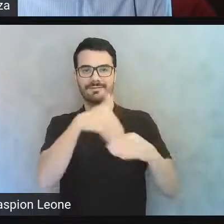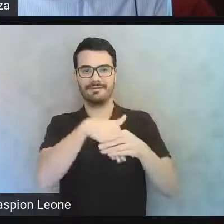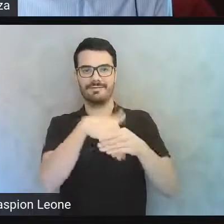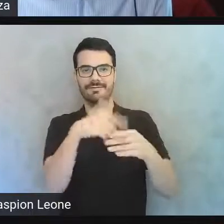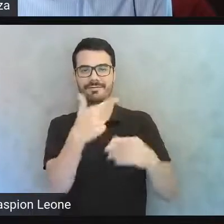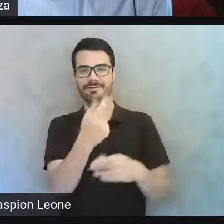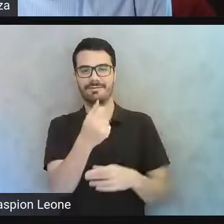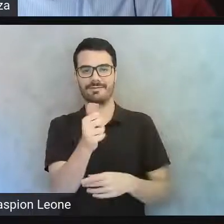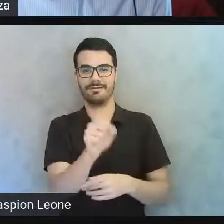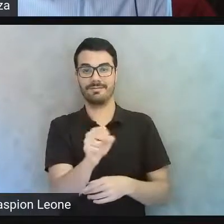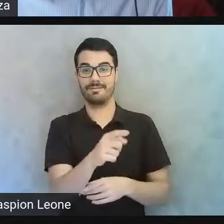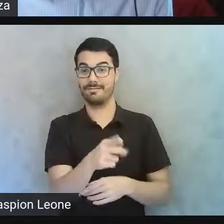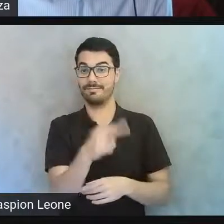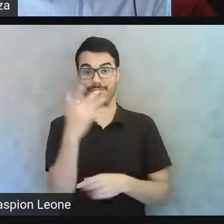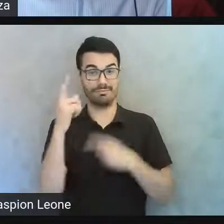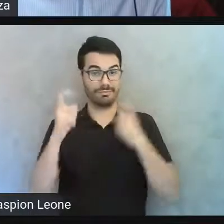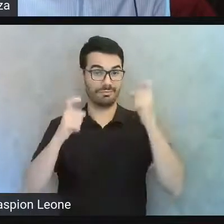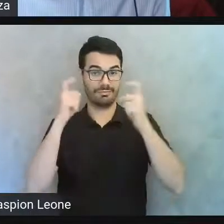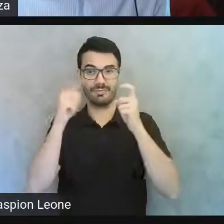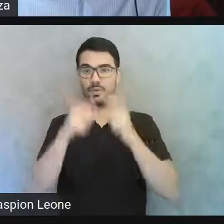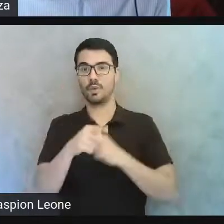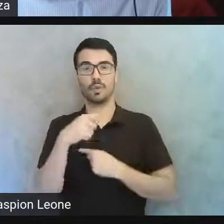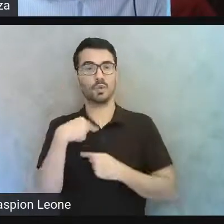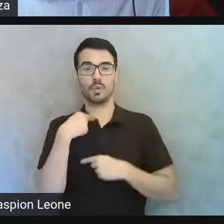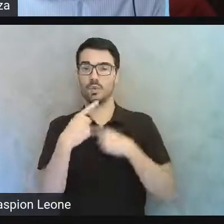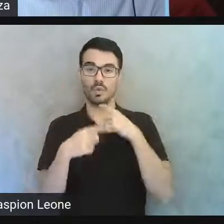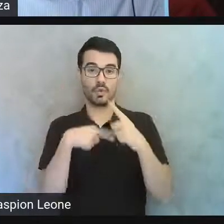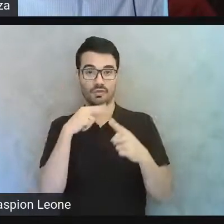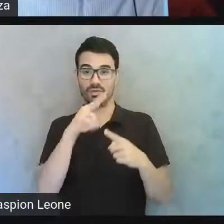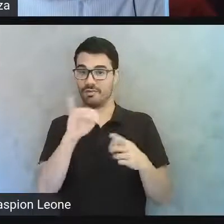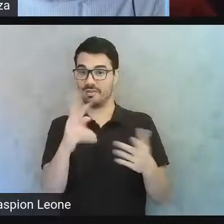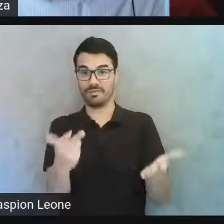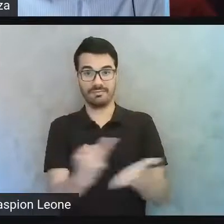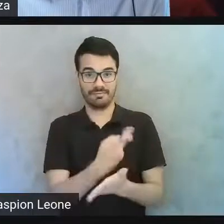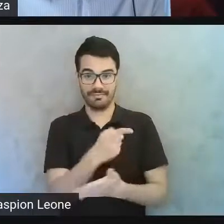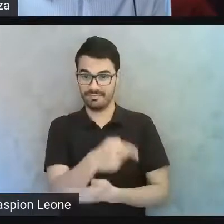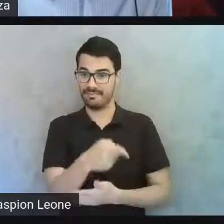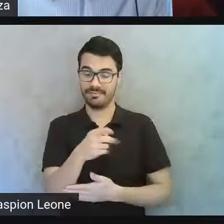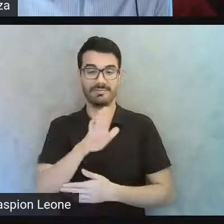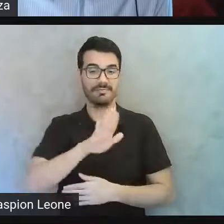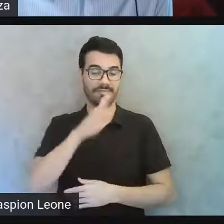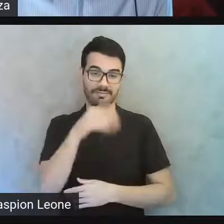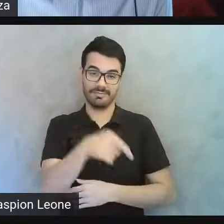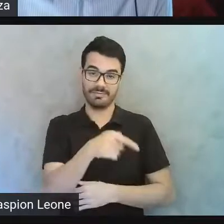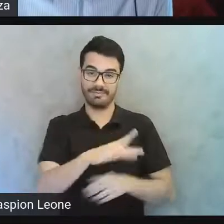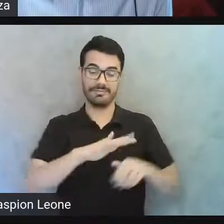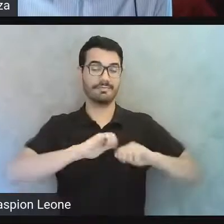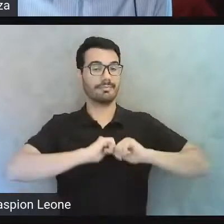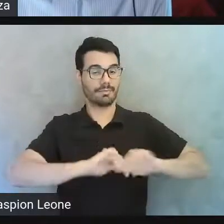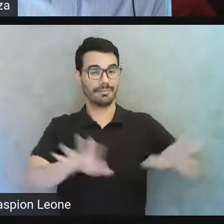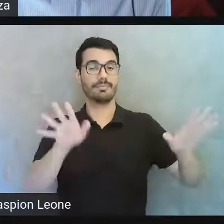de que isso continue, né? Não só em termos eleitorais, mas